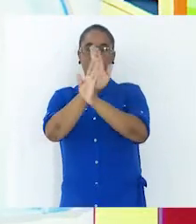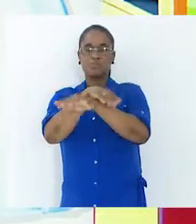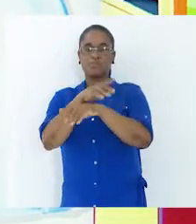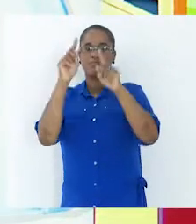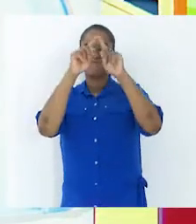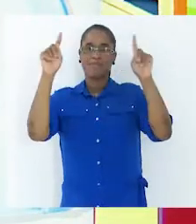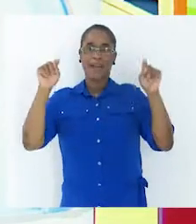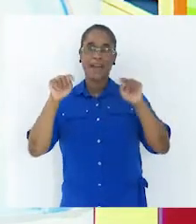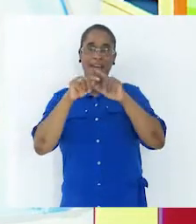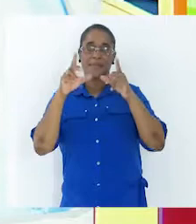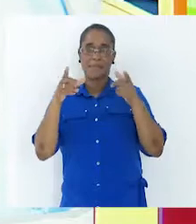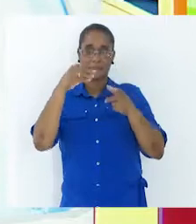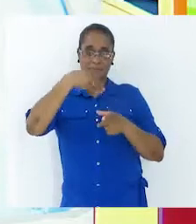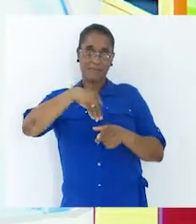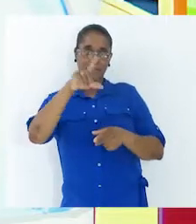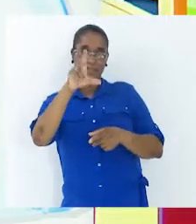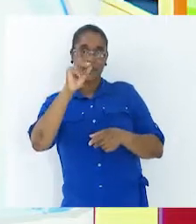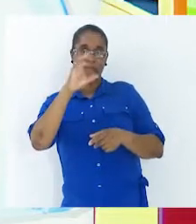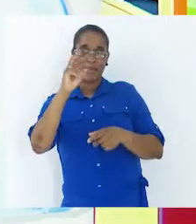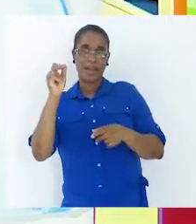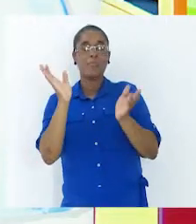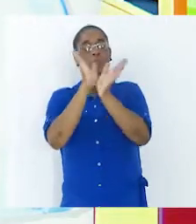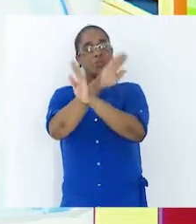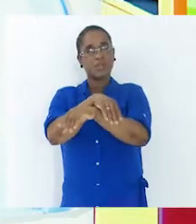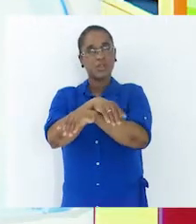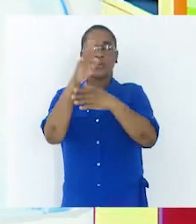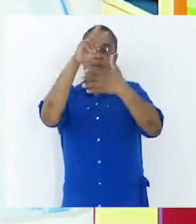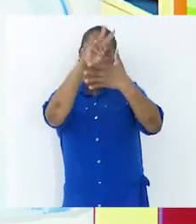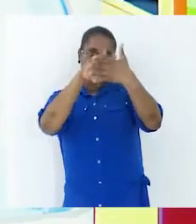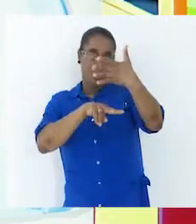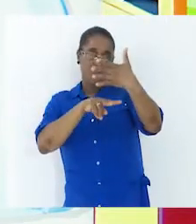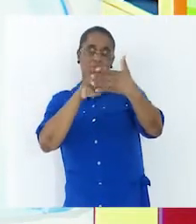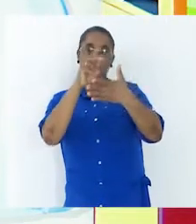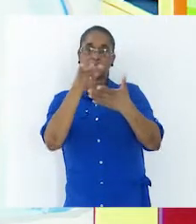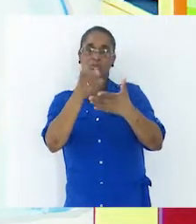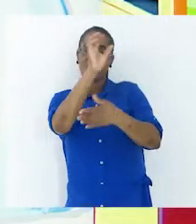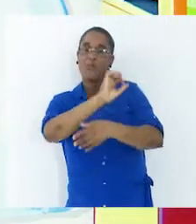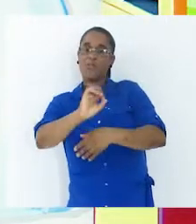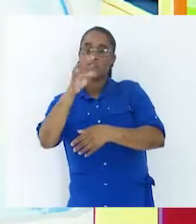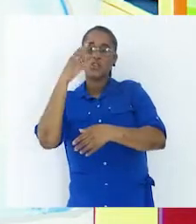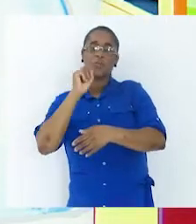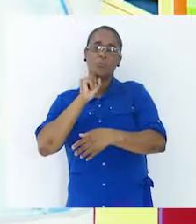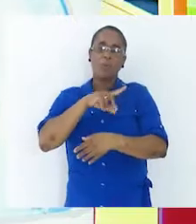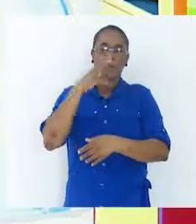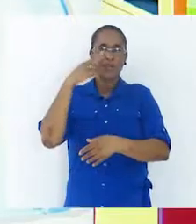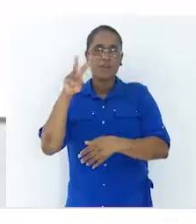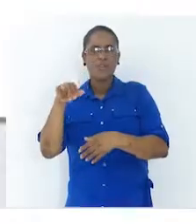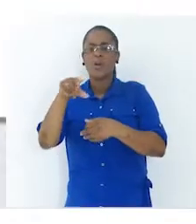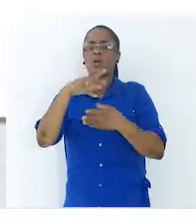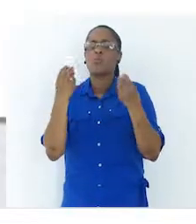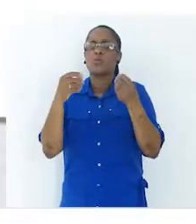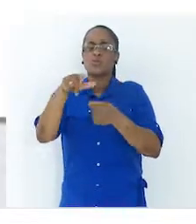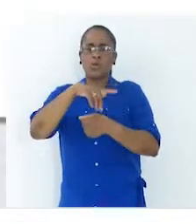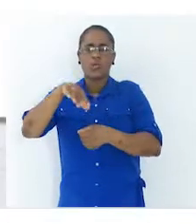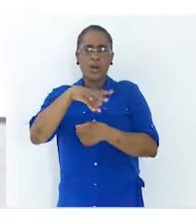Placa publicitária são textos que vocês podem ver em vários lugares da nossa vida quotidiana.